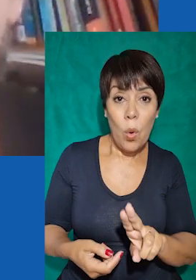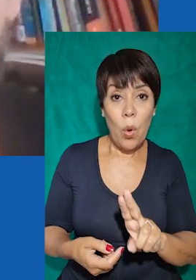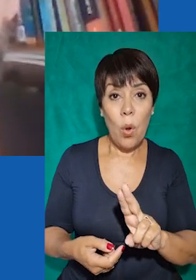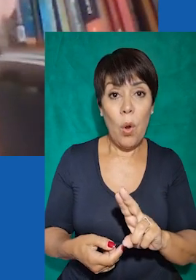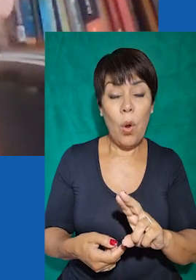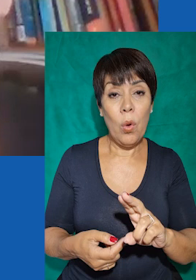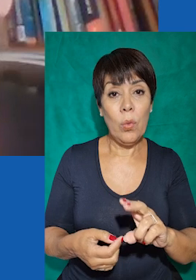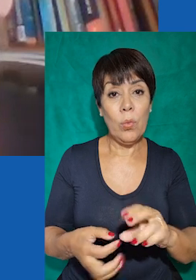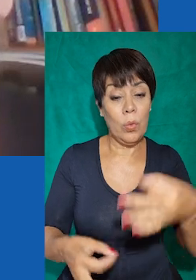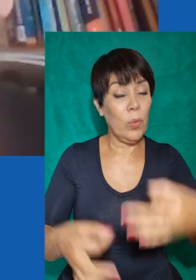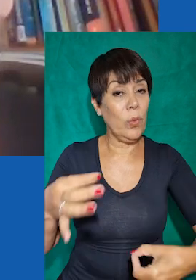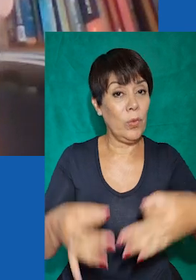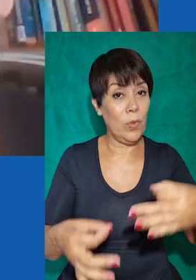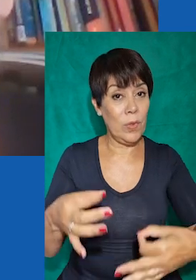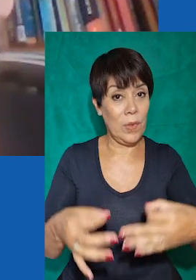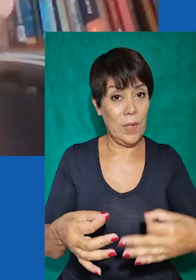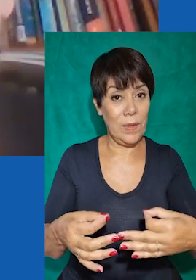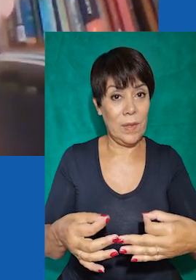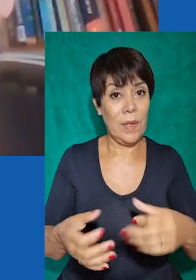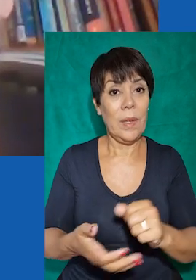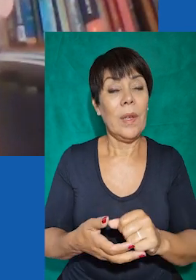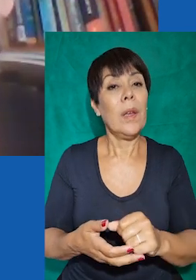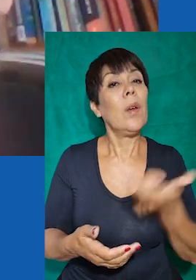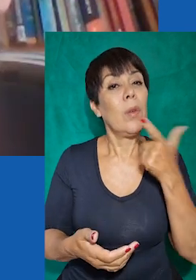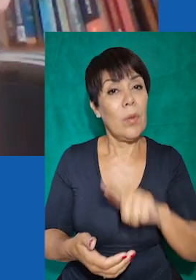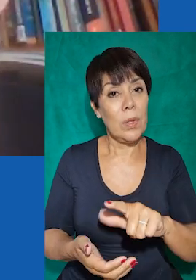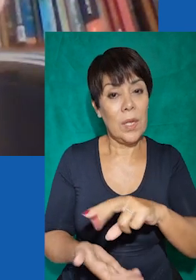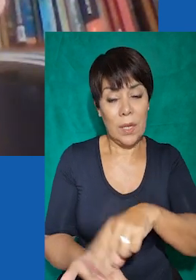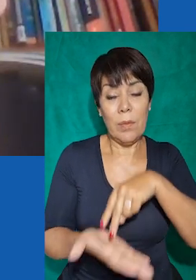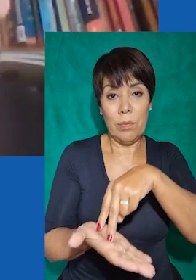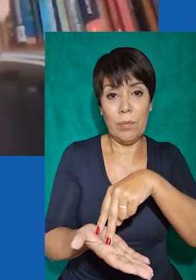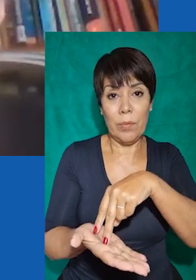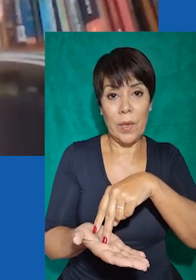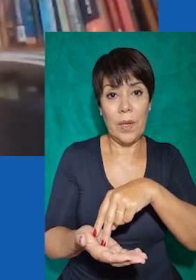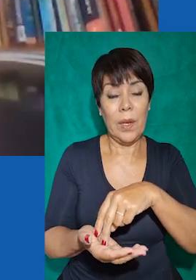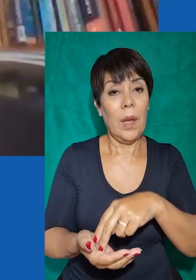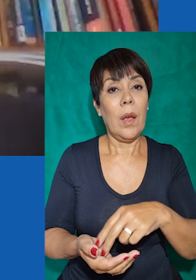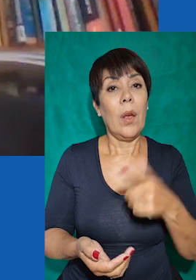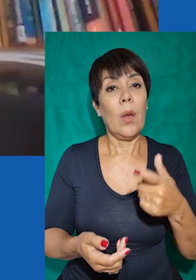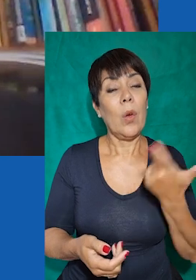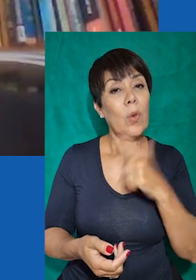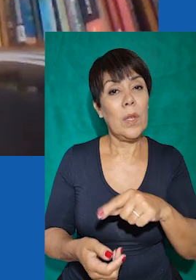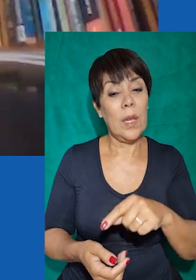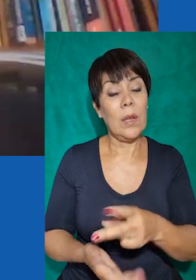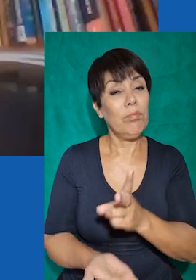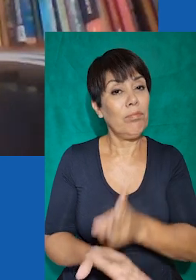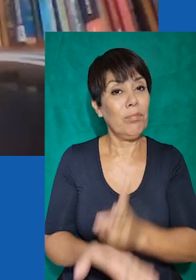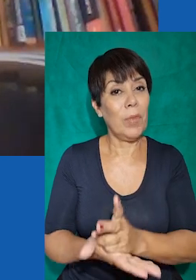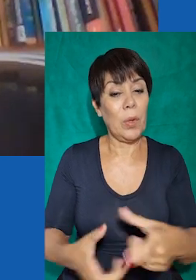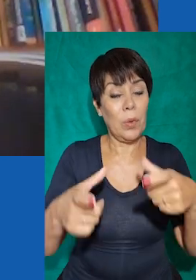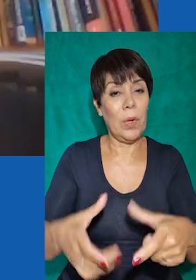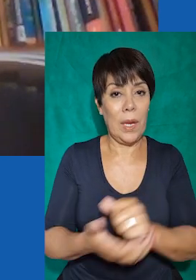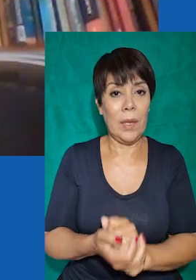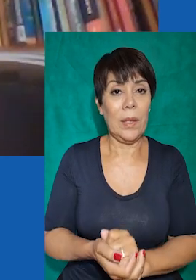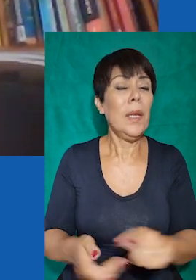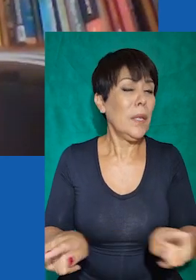Ou por vias judiciais a esse esbulho, a essa deportação dos seus territórios. Isso